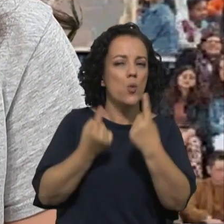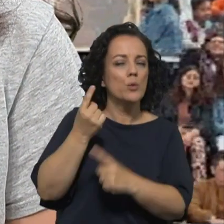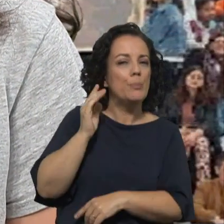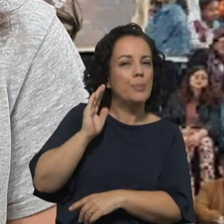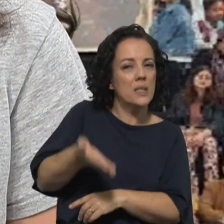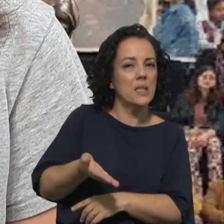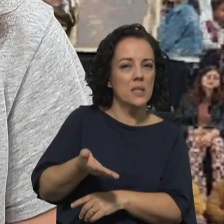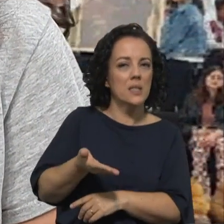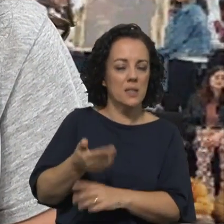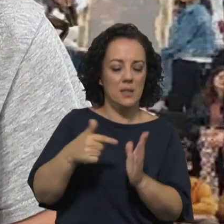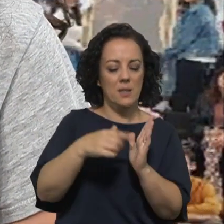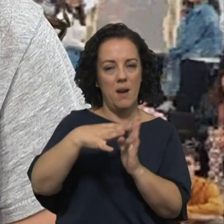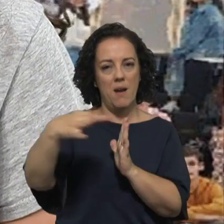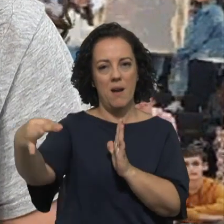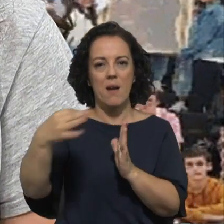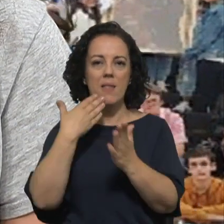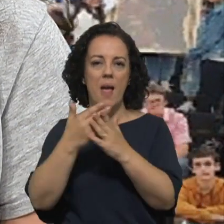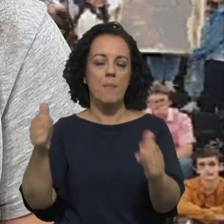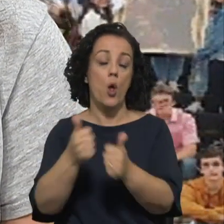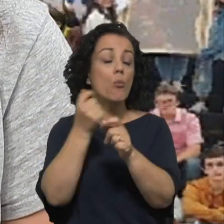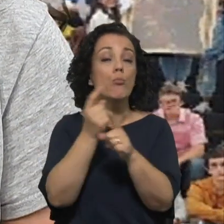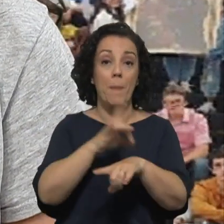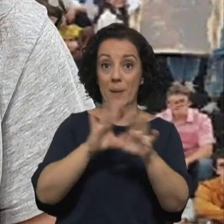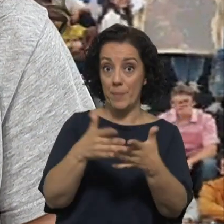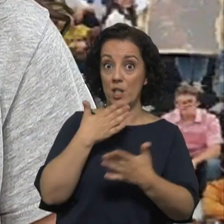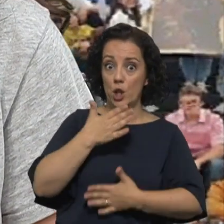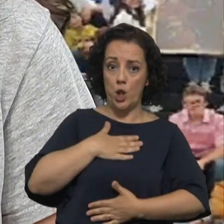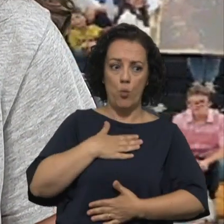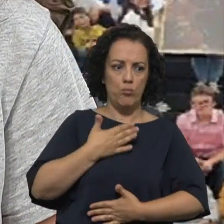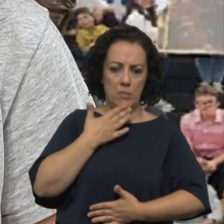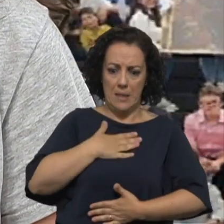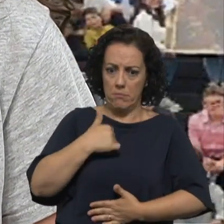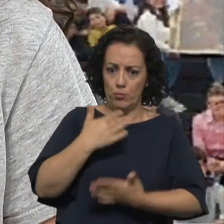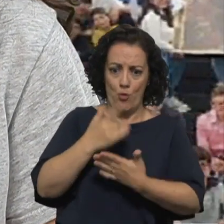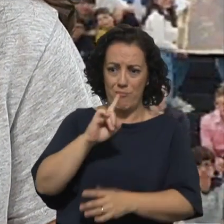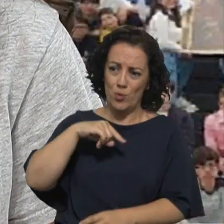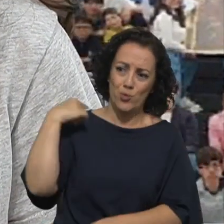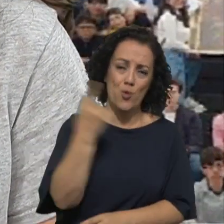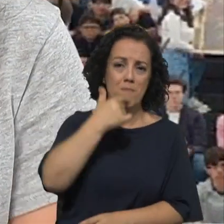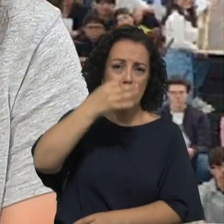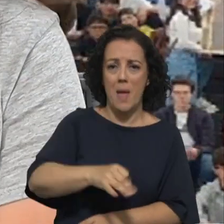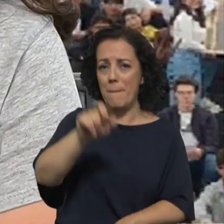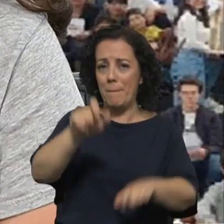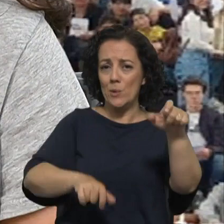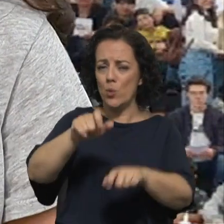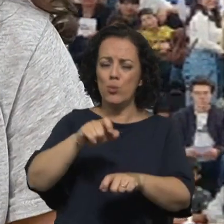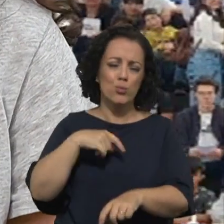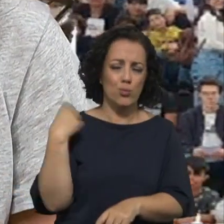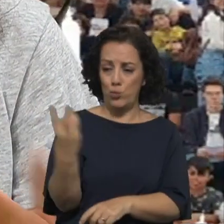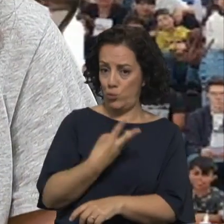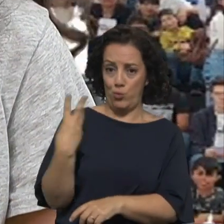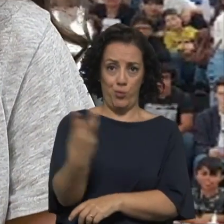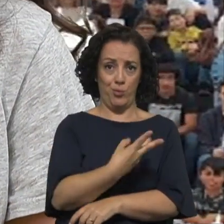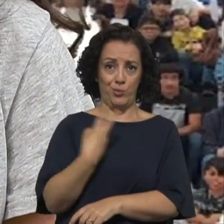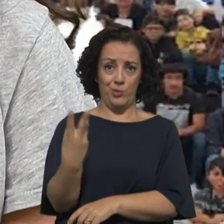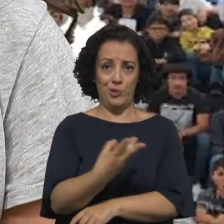fundo, restringiu os nossos direitos de todos os cidadãos. Eu creio que não há ninguém, quer de nós os 3 aqui, ou